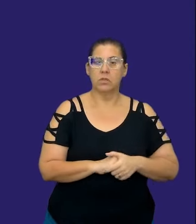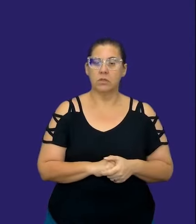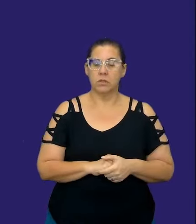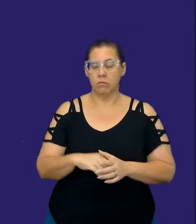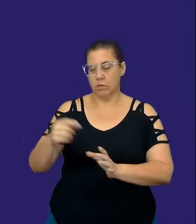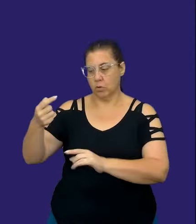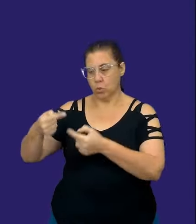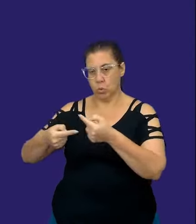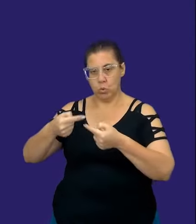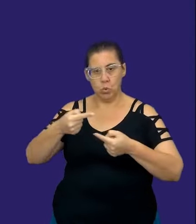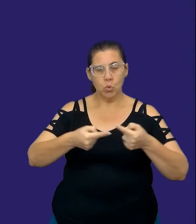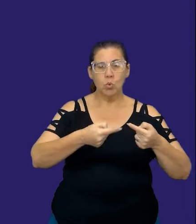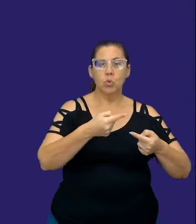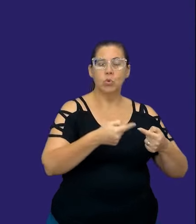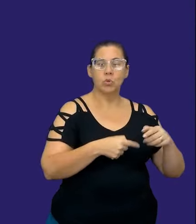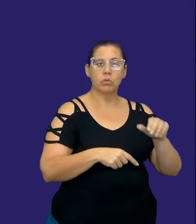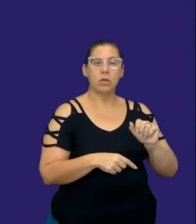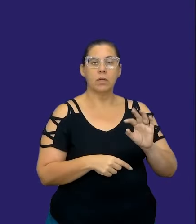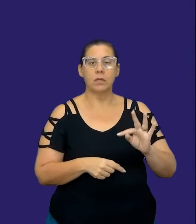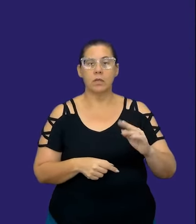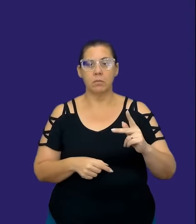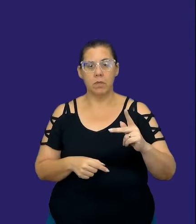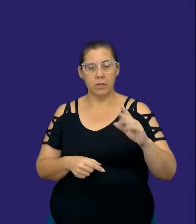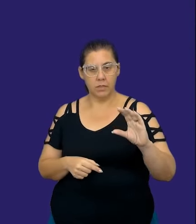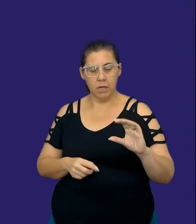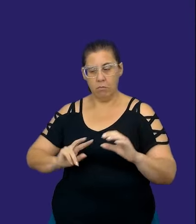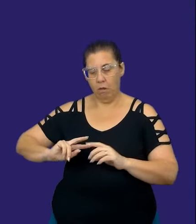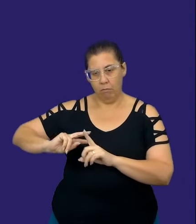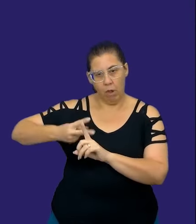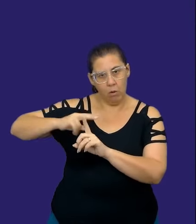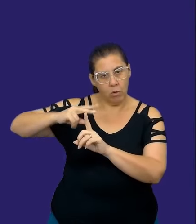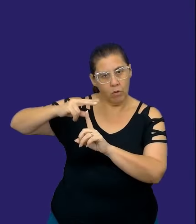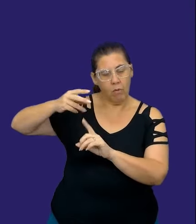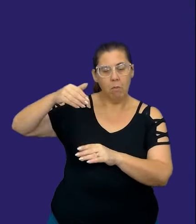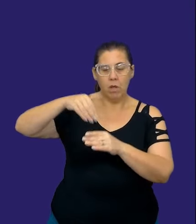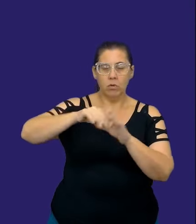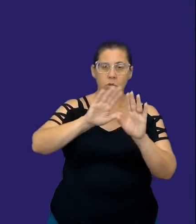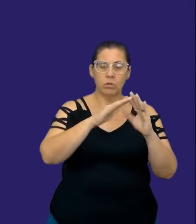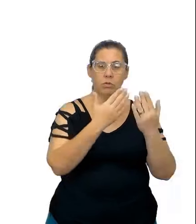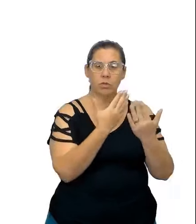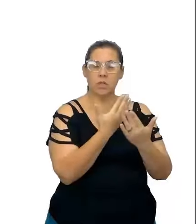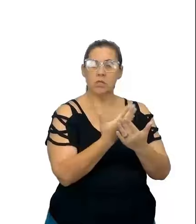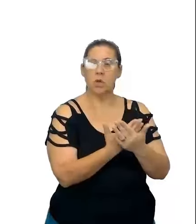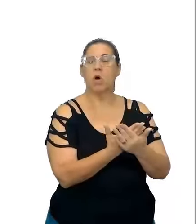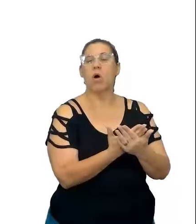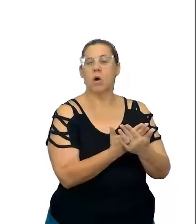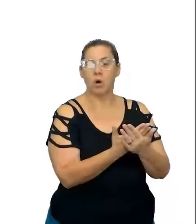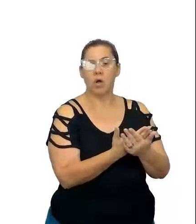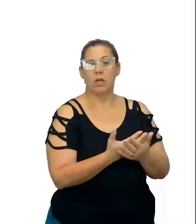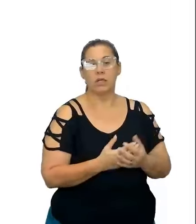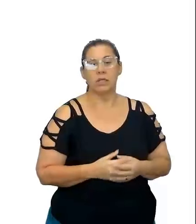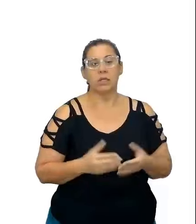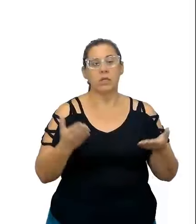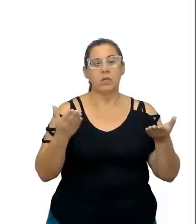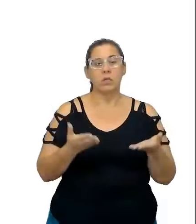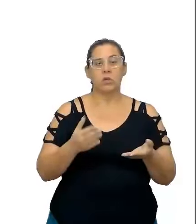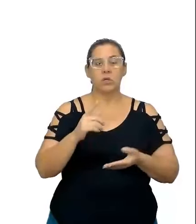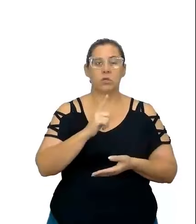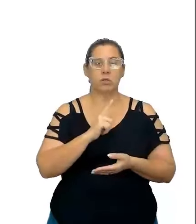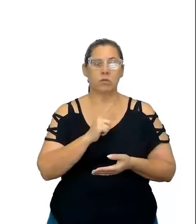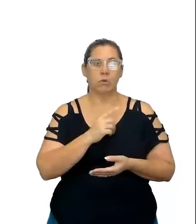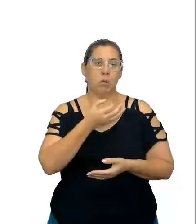ser discutida na TPC, no desdobramento da escola. E hoje nós temos